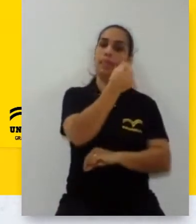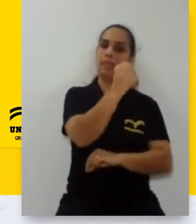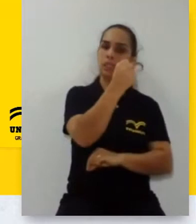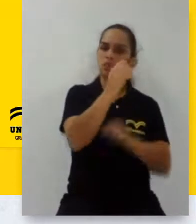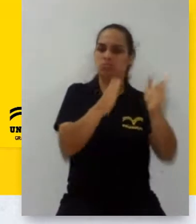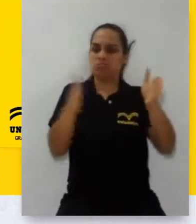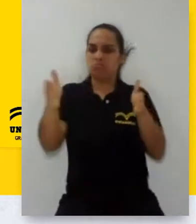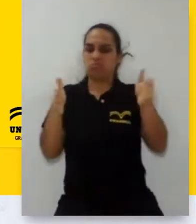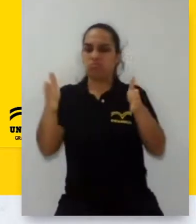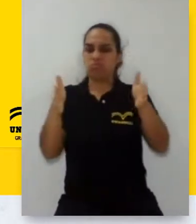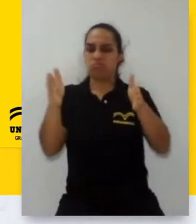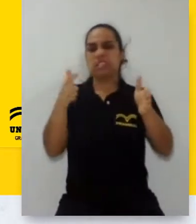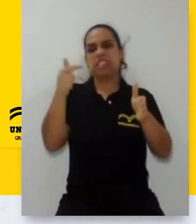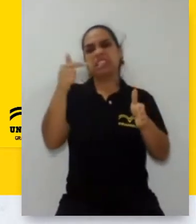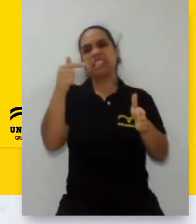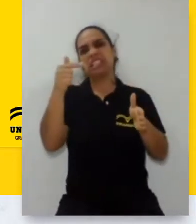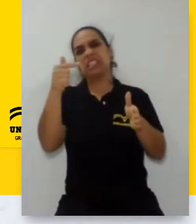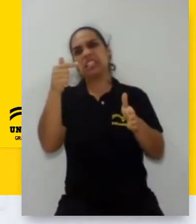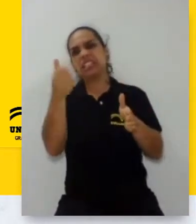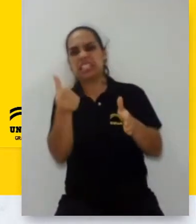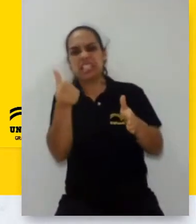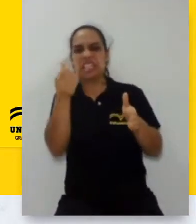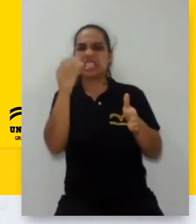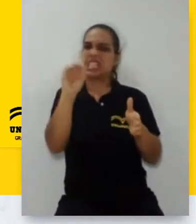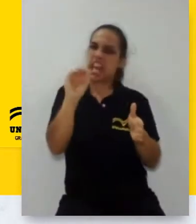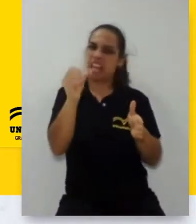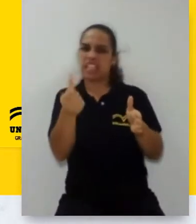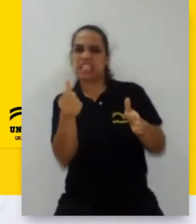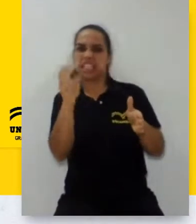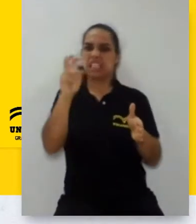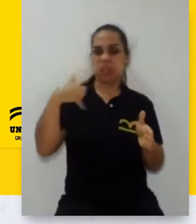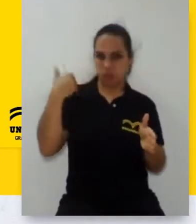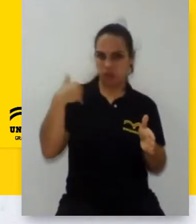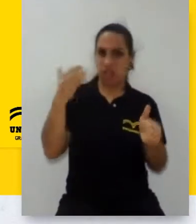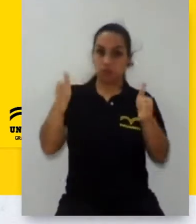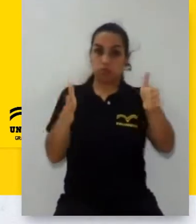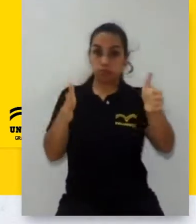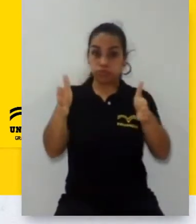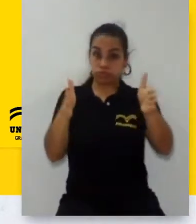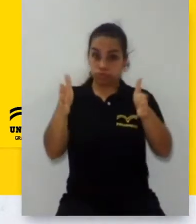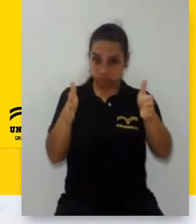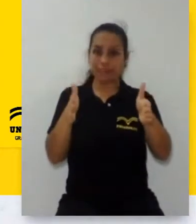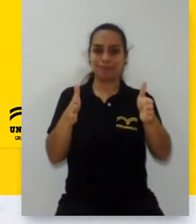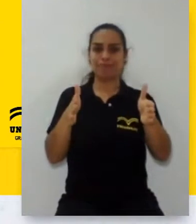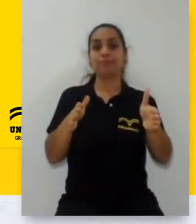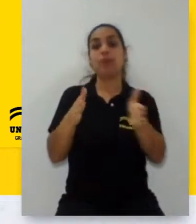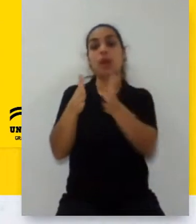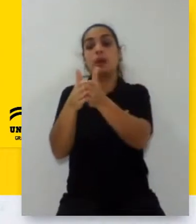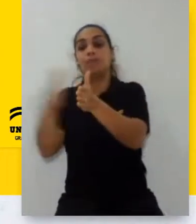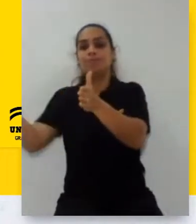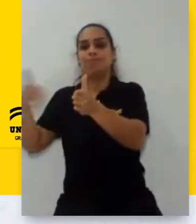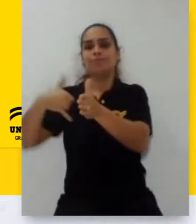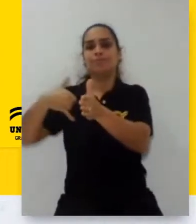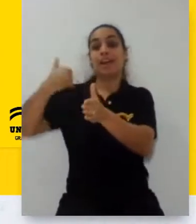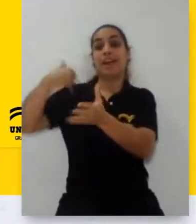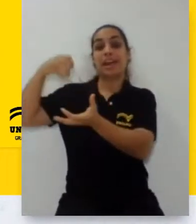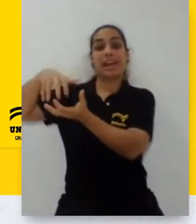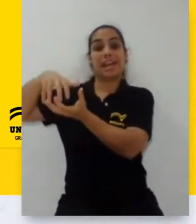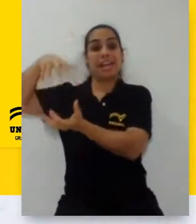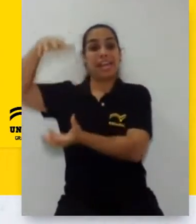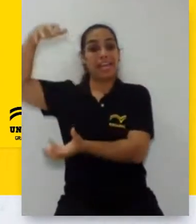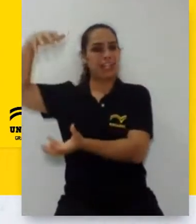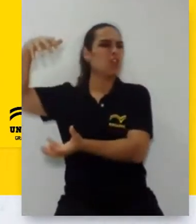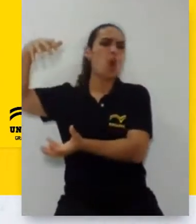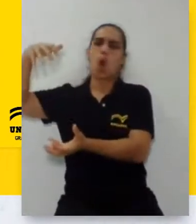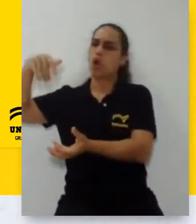recomendações parecidas, mas tem que ter os cuidados. Aí nós precisamos ter vários cuidados que eu não vou entrar no assunto agora no momento. Mas a